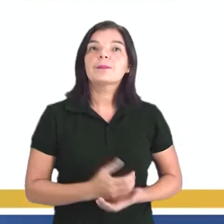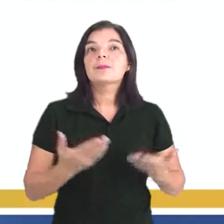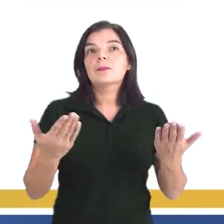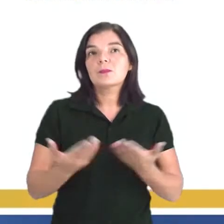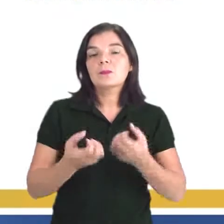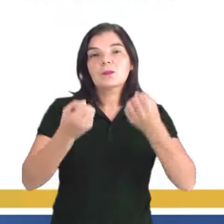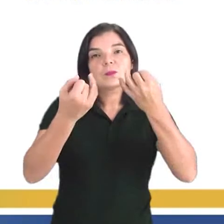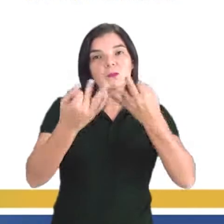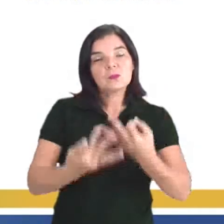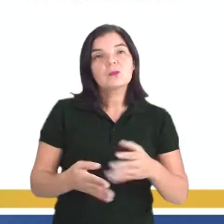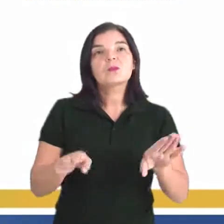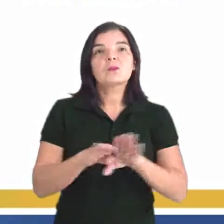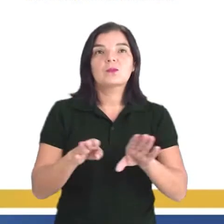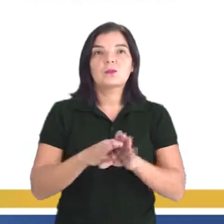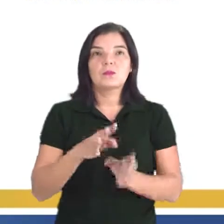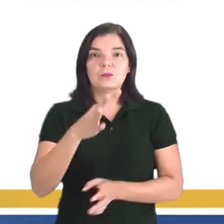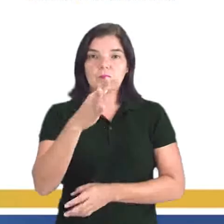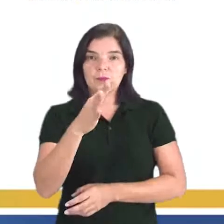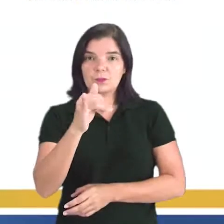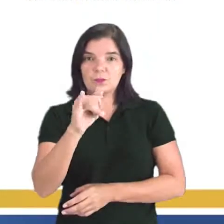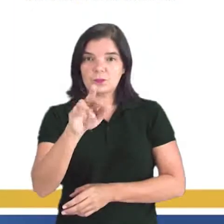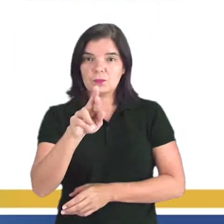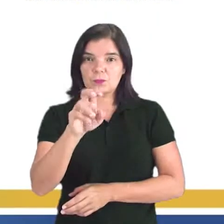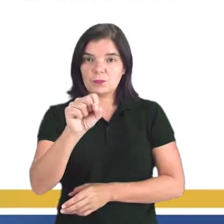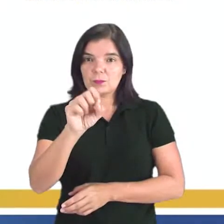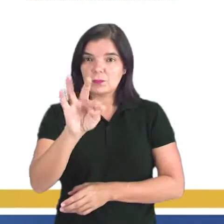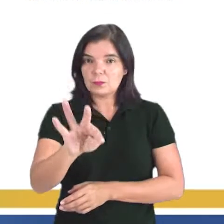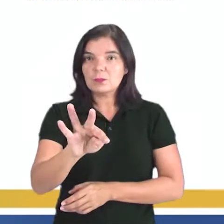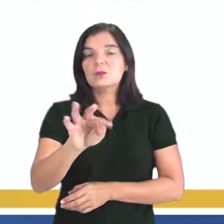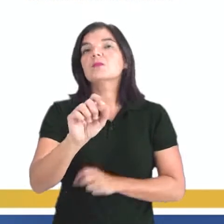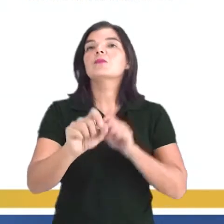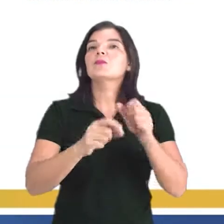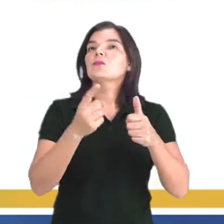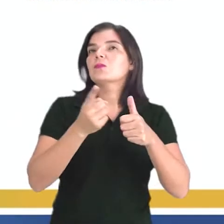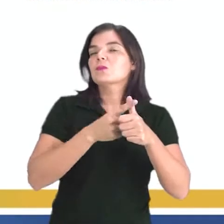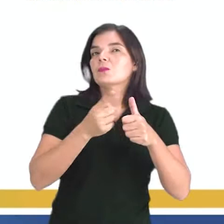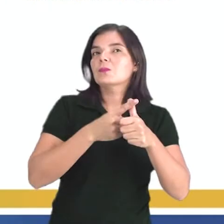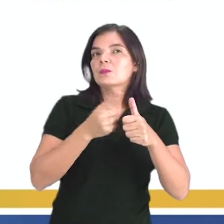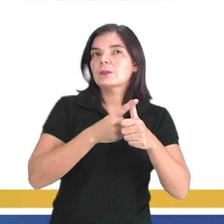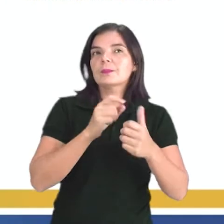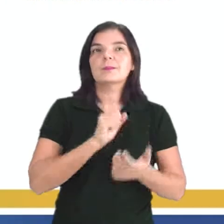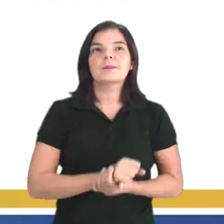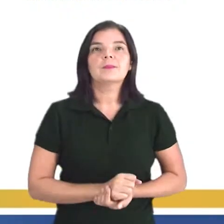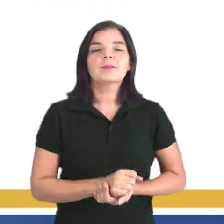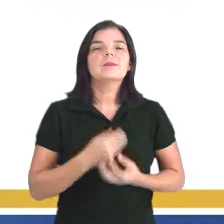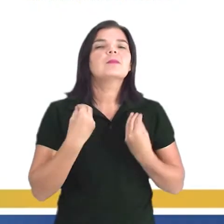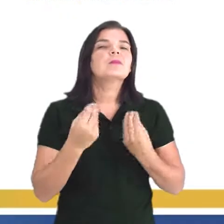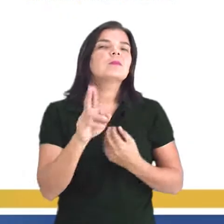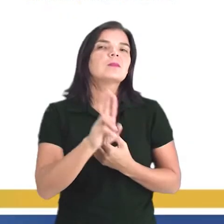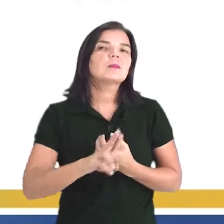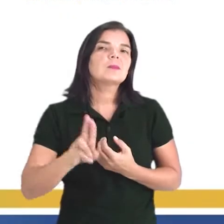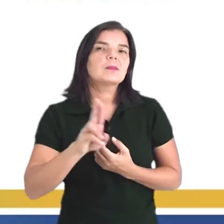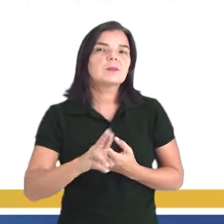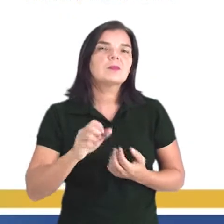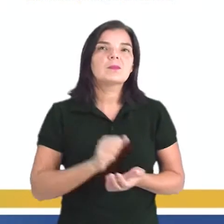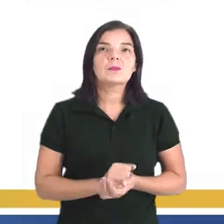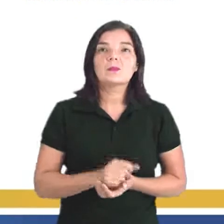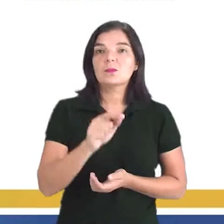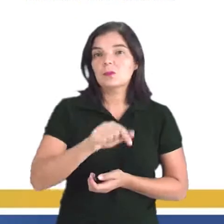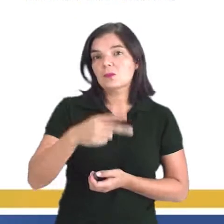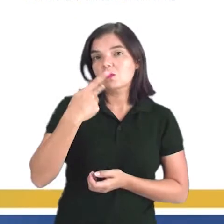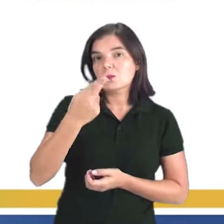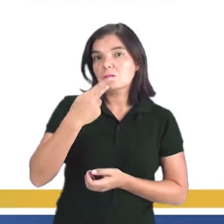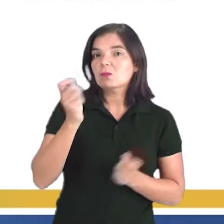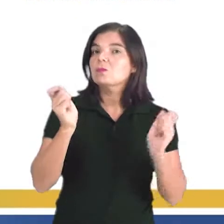Agora vamos falar um pouquinho sobre o first conditional, que é o primeiro condicional. Para que nós usamos? Nós usamos para falar